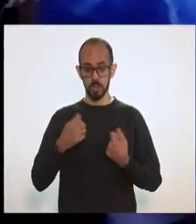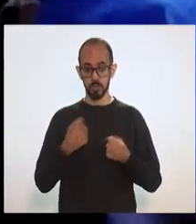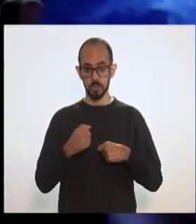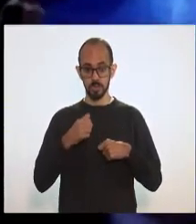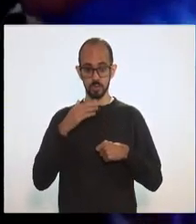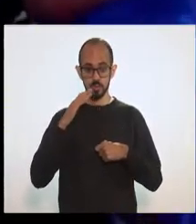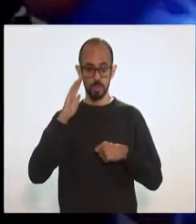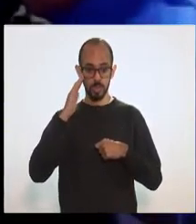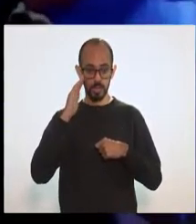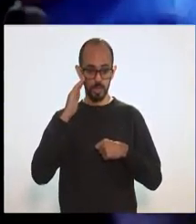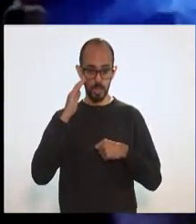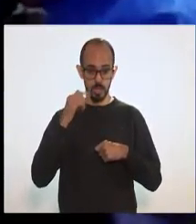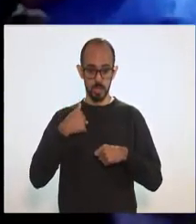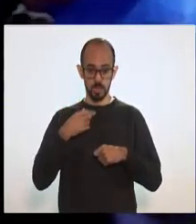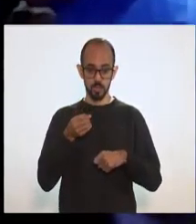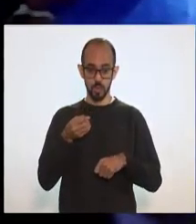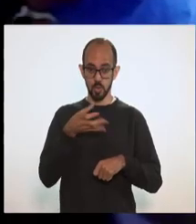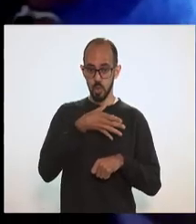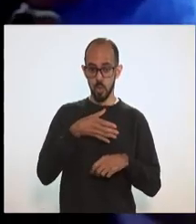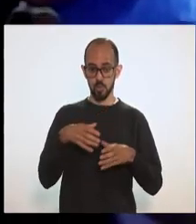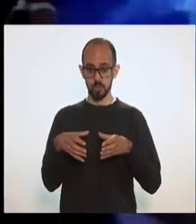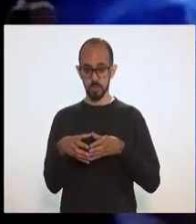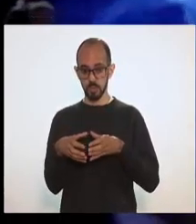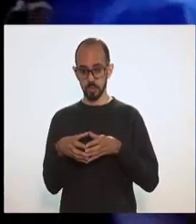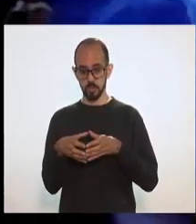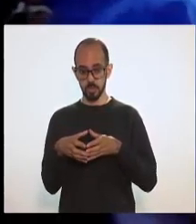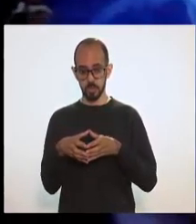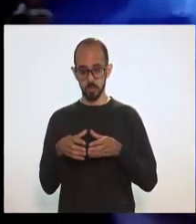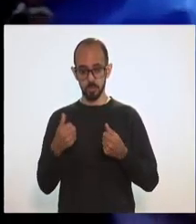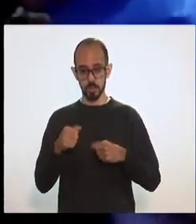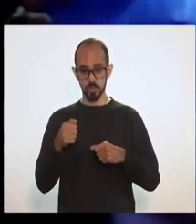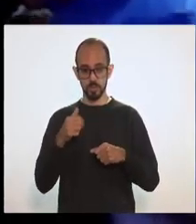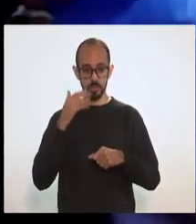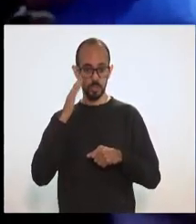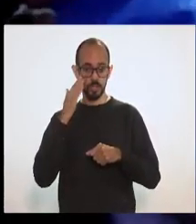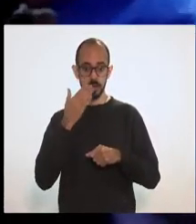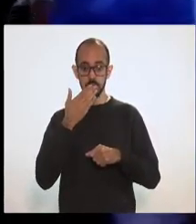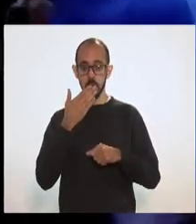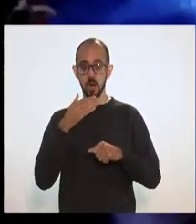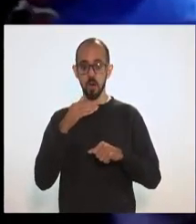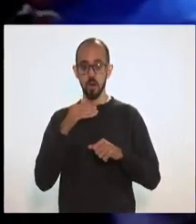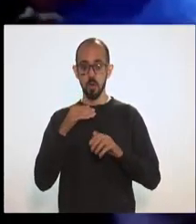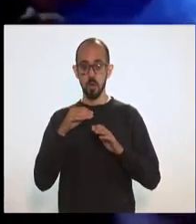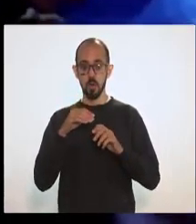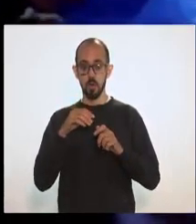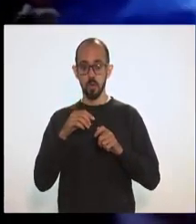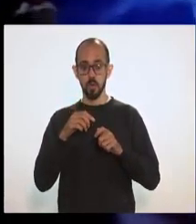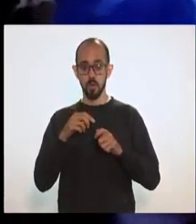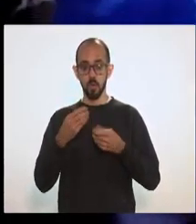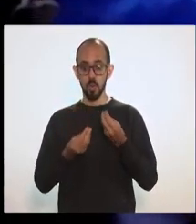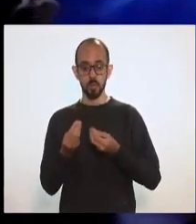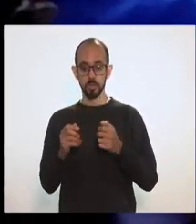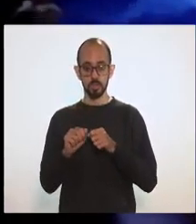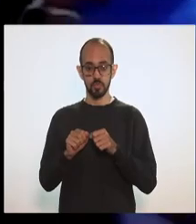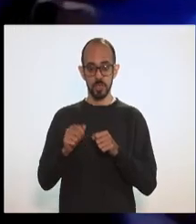Cobraremos o retorno à pauta na sessão que vem. Muito obrigado, senhor presidente. Okay. Senhor presidente,